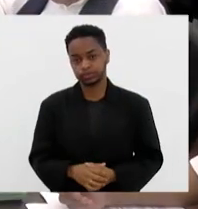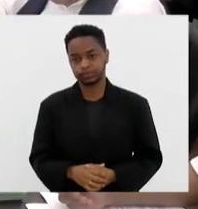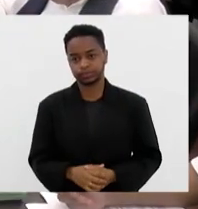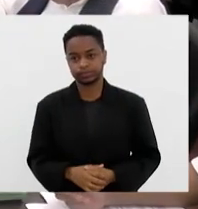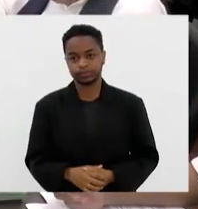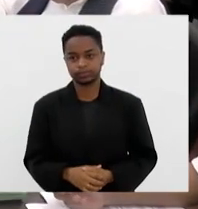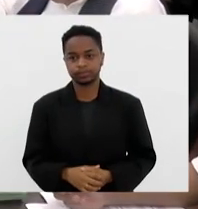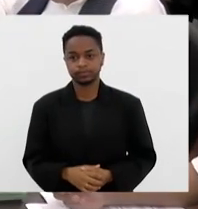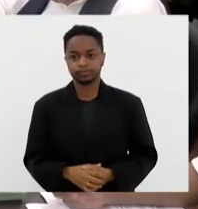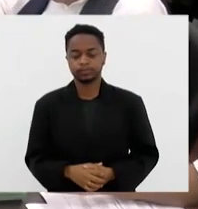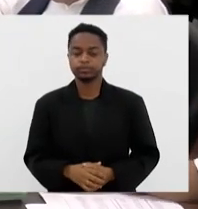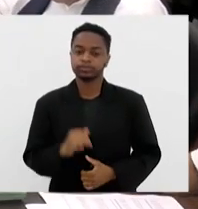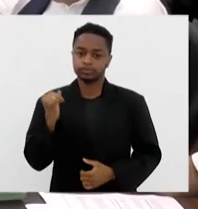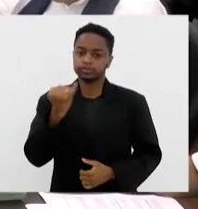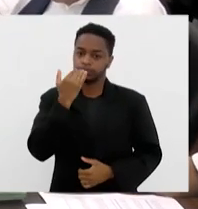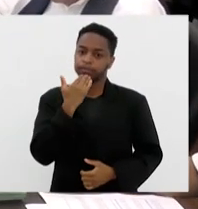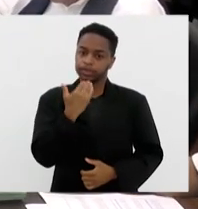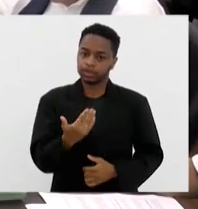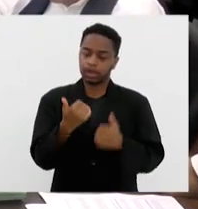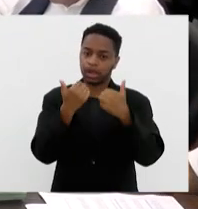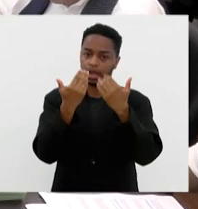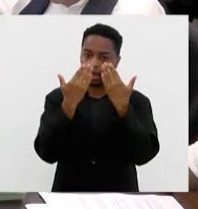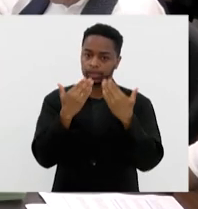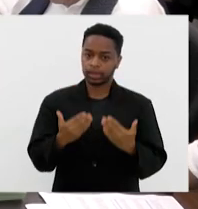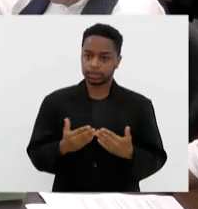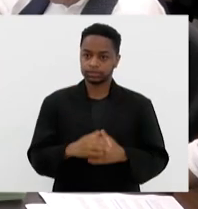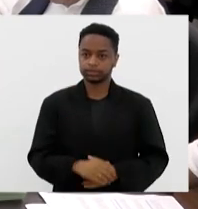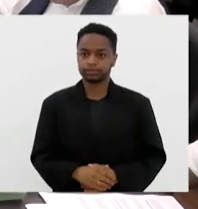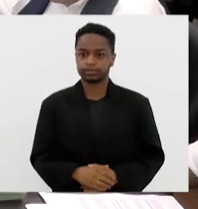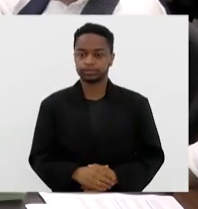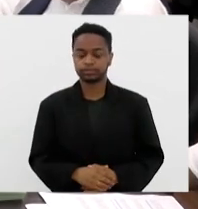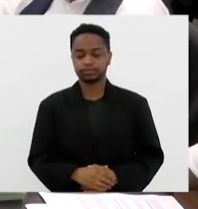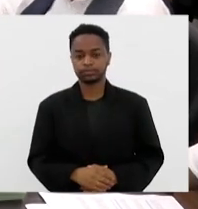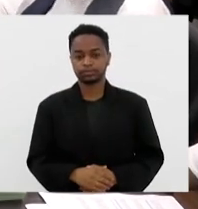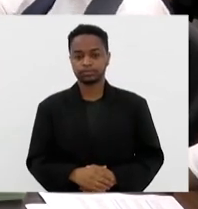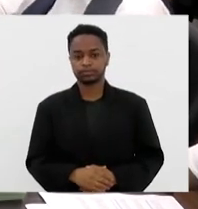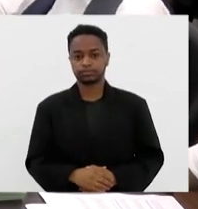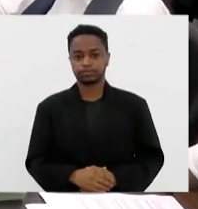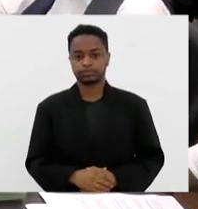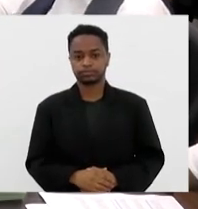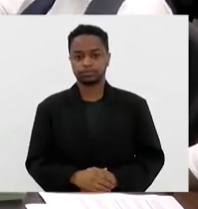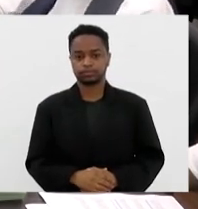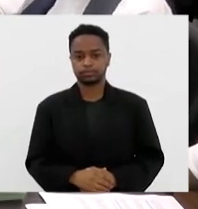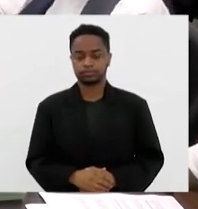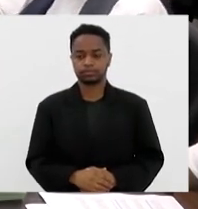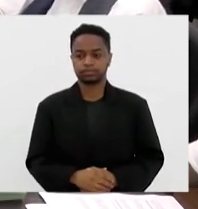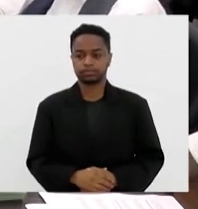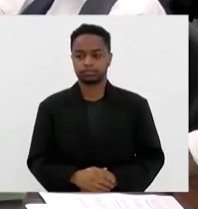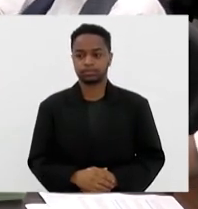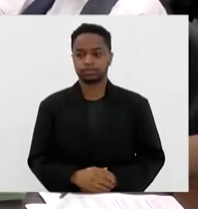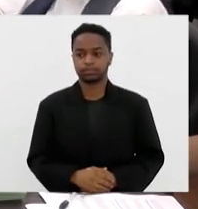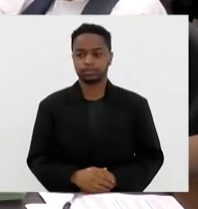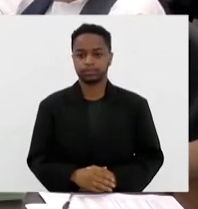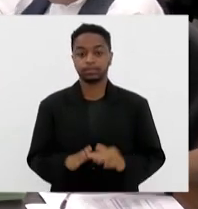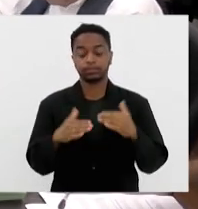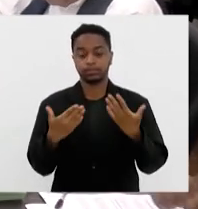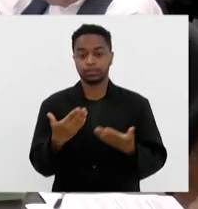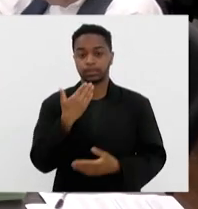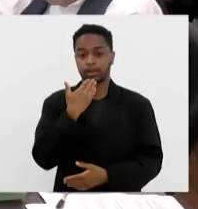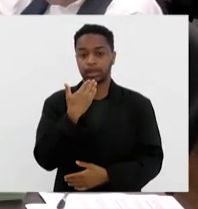importante aí o pedido de vista da deputada Verônica. Deixa o deputado Valdeci para mim, está ligando? Da deputada Verônica. Então, um pedido de